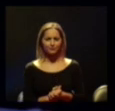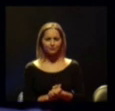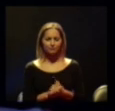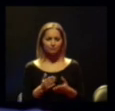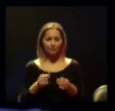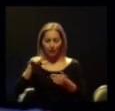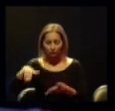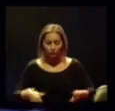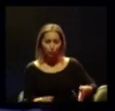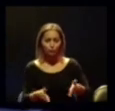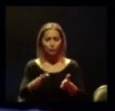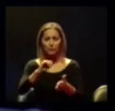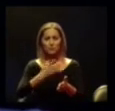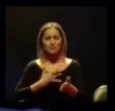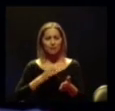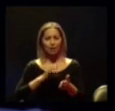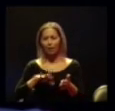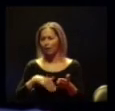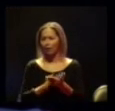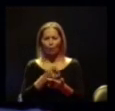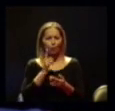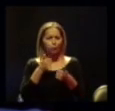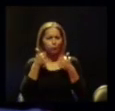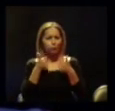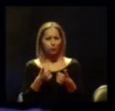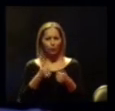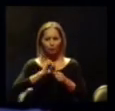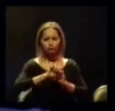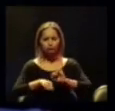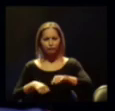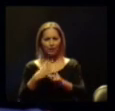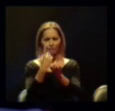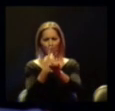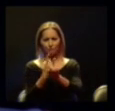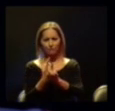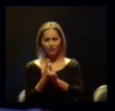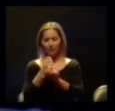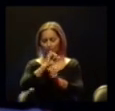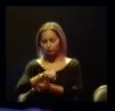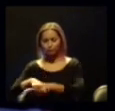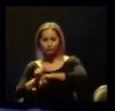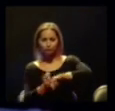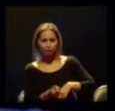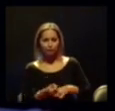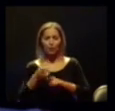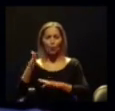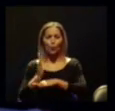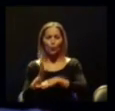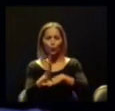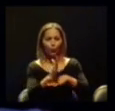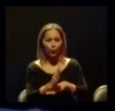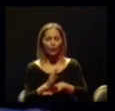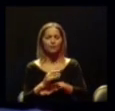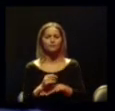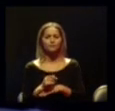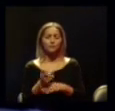Rio Sado, temos as melhores condições para a prática de esportes náuticos, como a canoagem, a vela, o windsurf e o